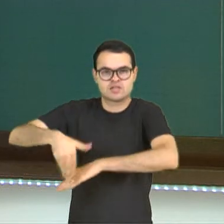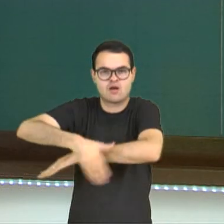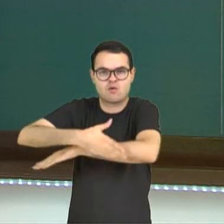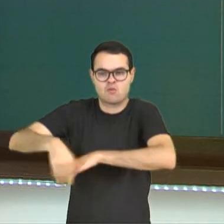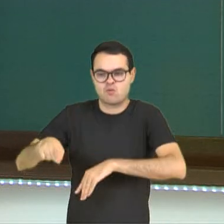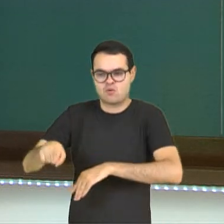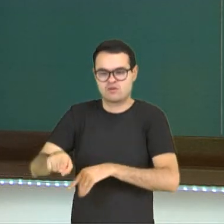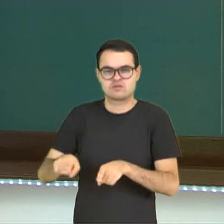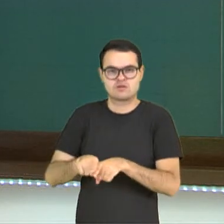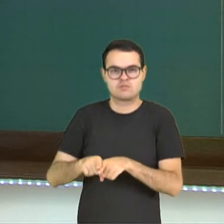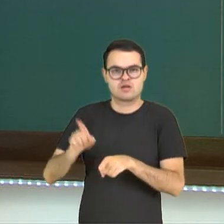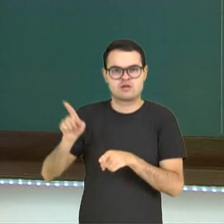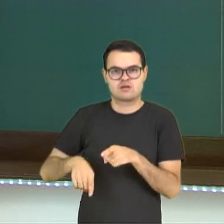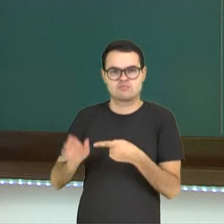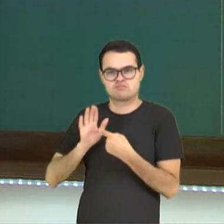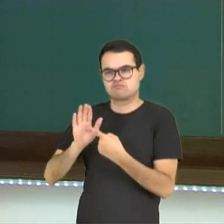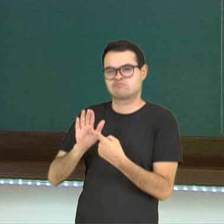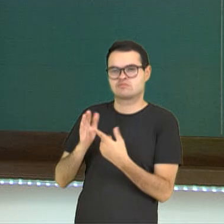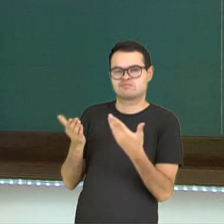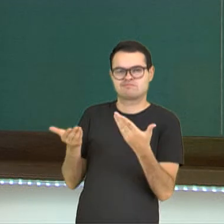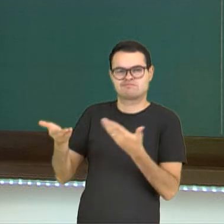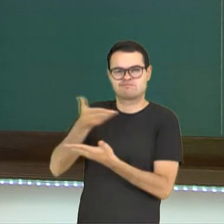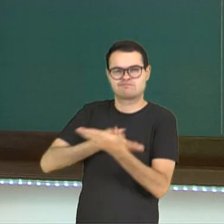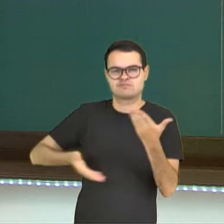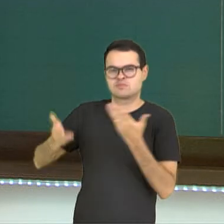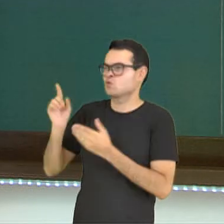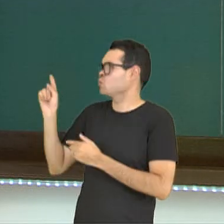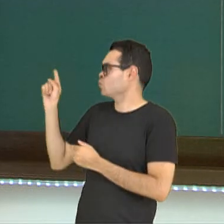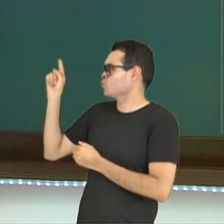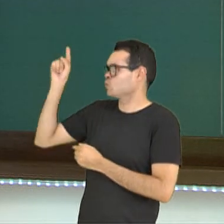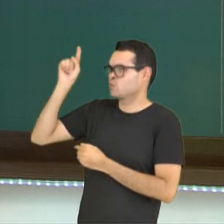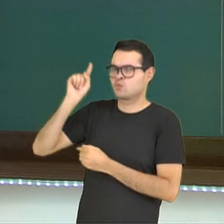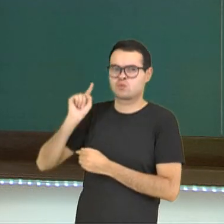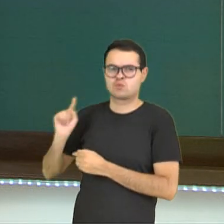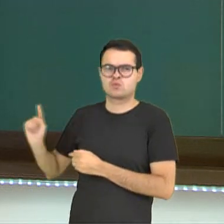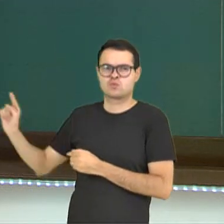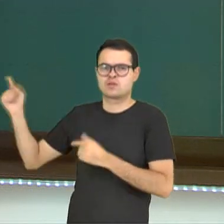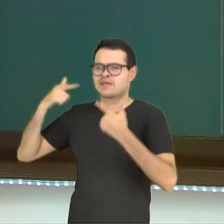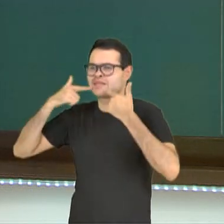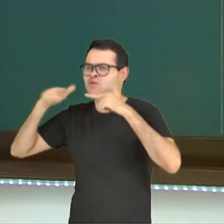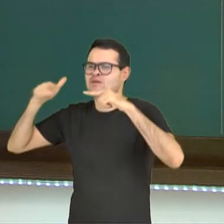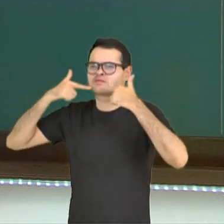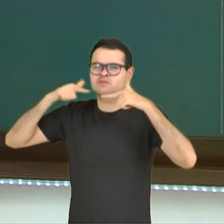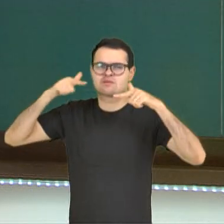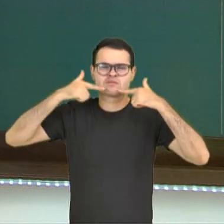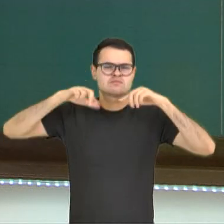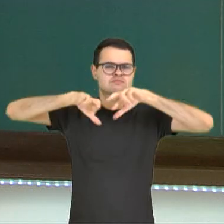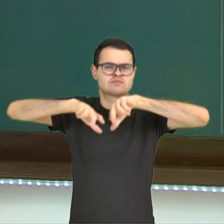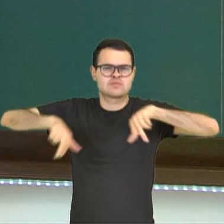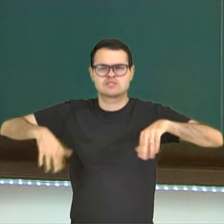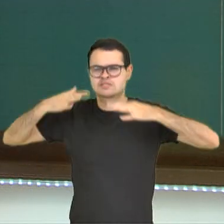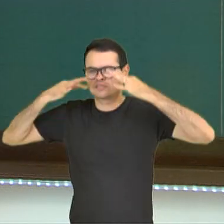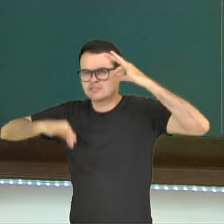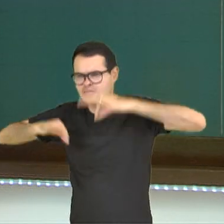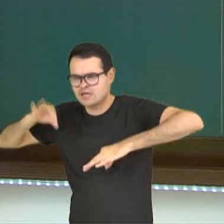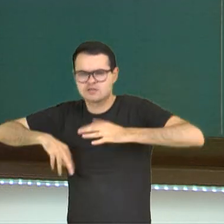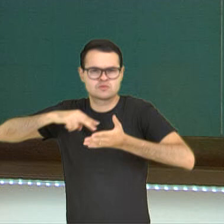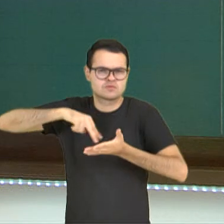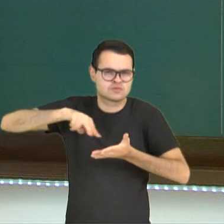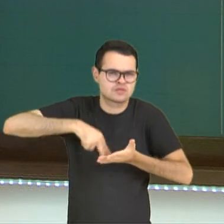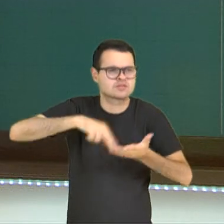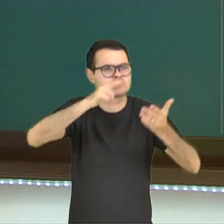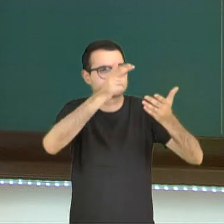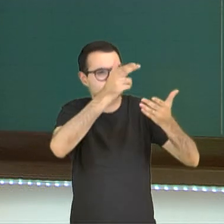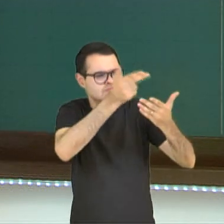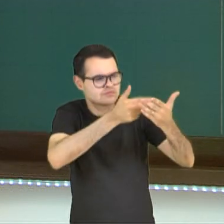local, uma obra que você interage. E todas elas trabalham em múltiplas linguagens, tá? Teatro, dança, música, plástica,